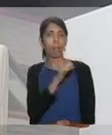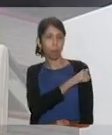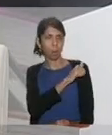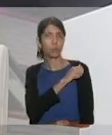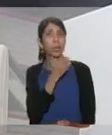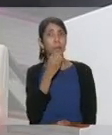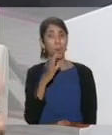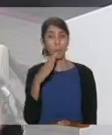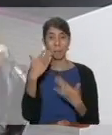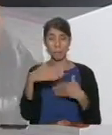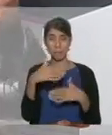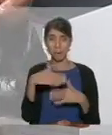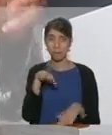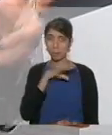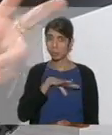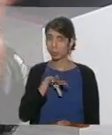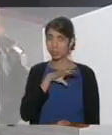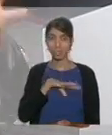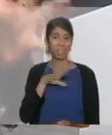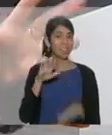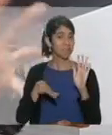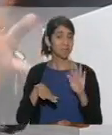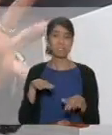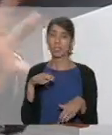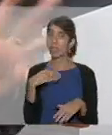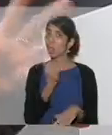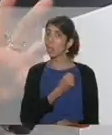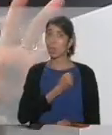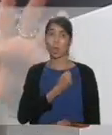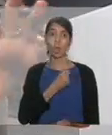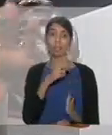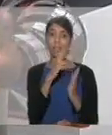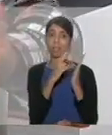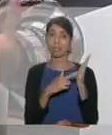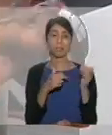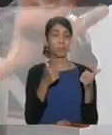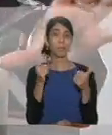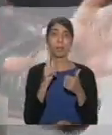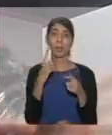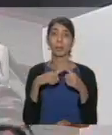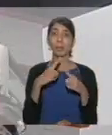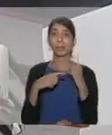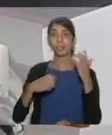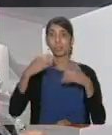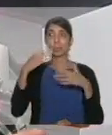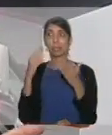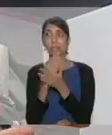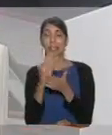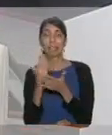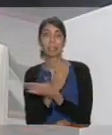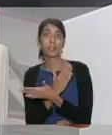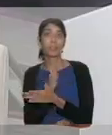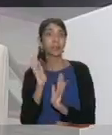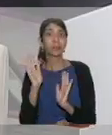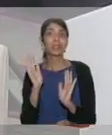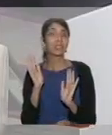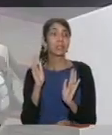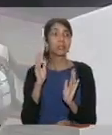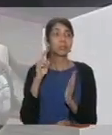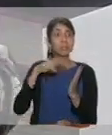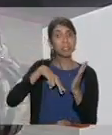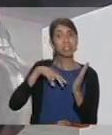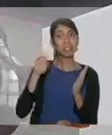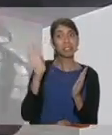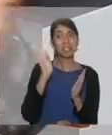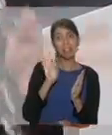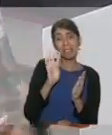aluna, nas provas de português, às vezes eu me dava não muito bem na redação, porque a professora mandava falar sobre o livro, e eu li o livro, achava o livro